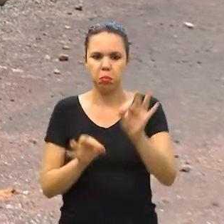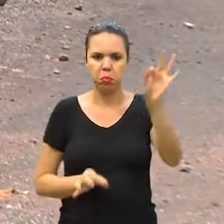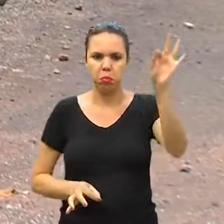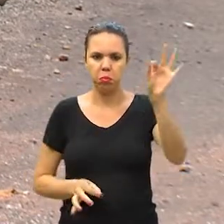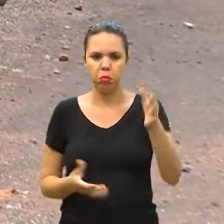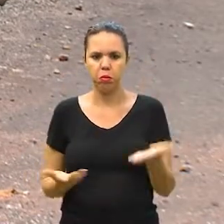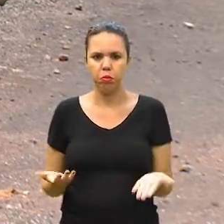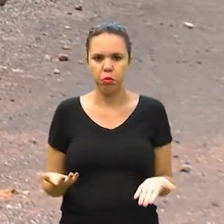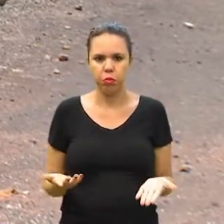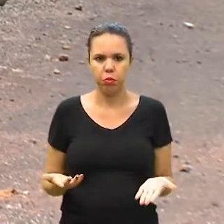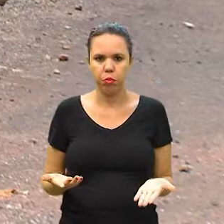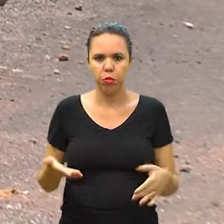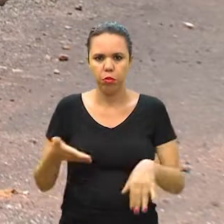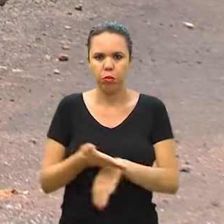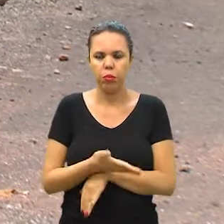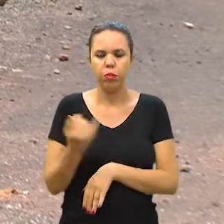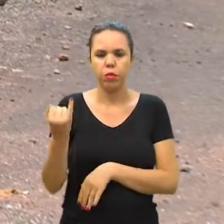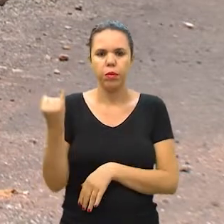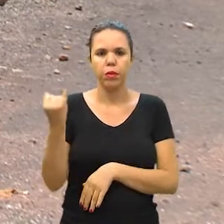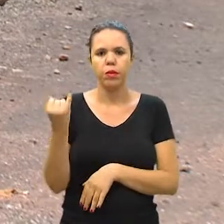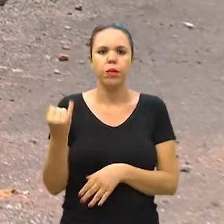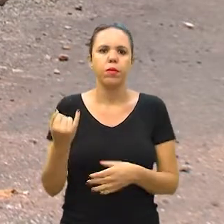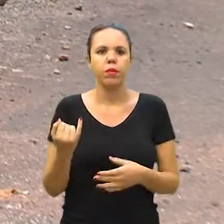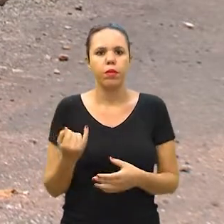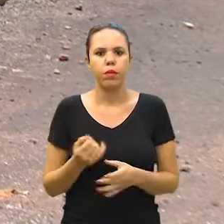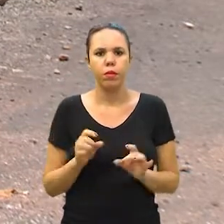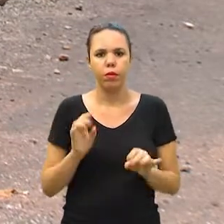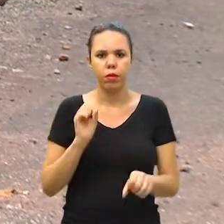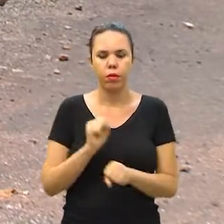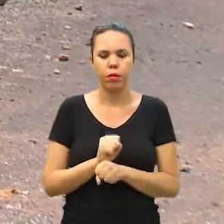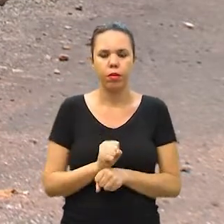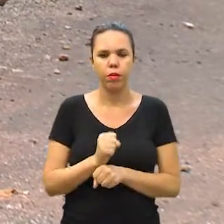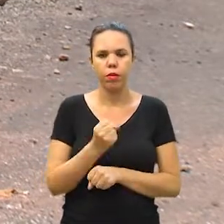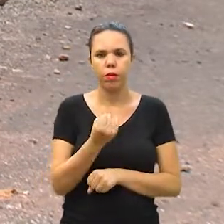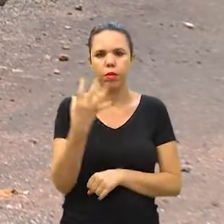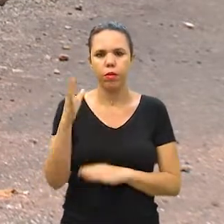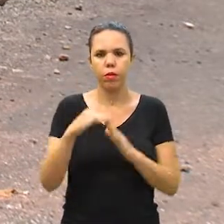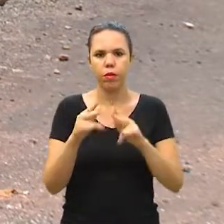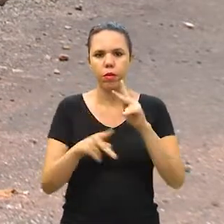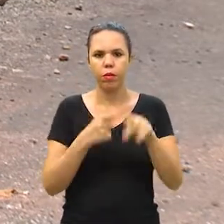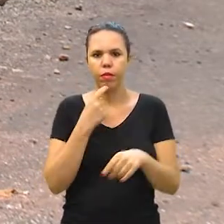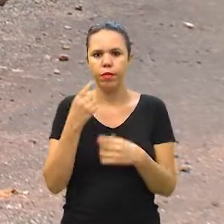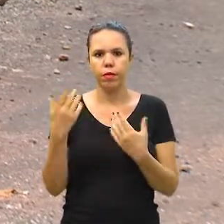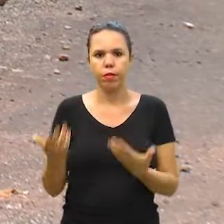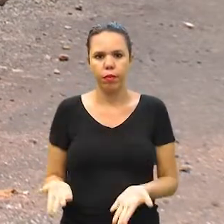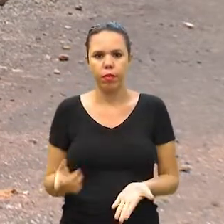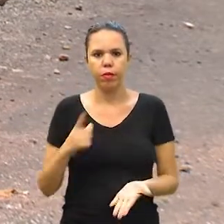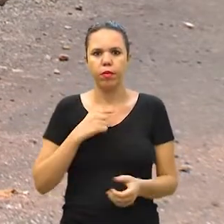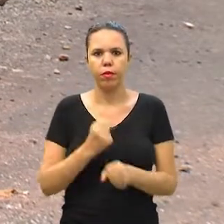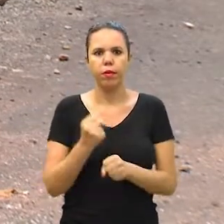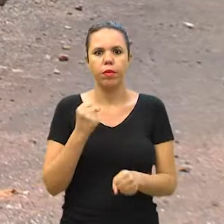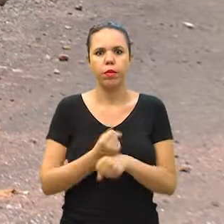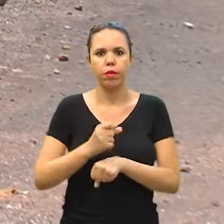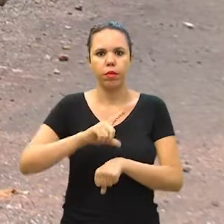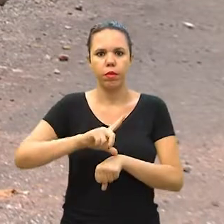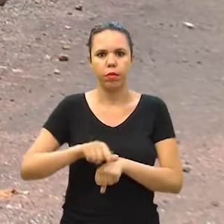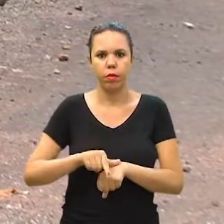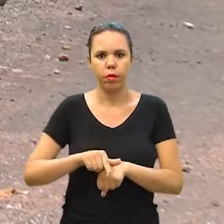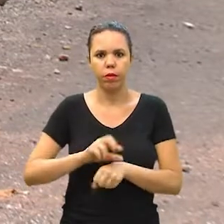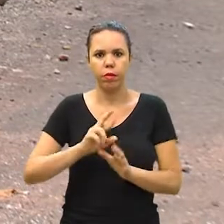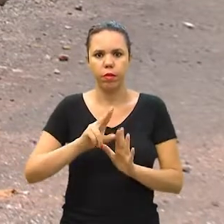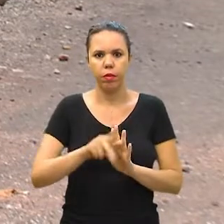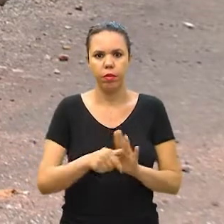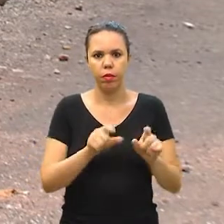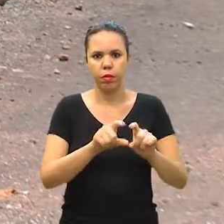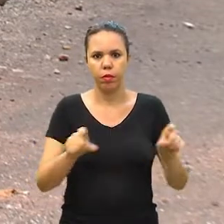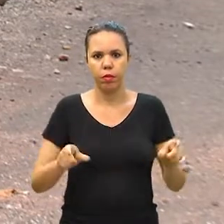de extensão. Apesar de ser um acesso importante e esperado por muitos moradores de Campinas, tem obras atrasadas